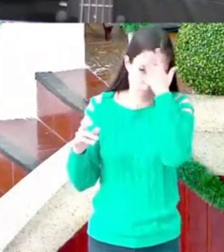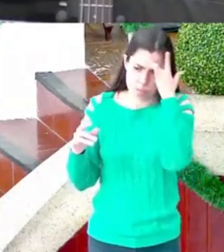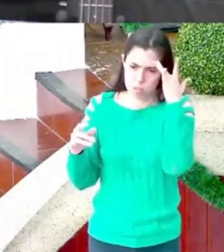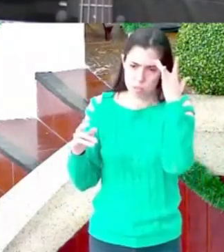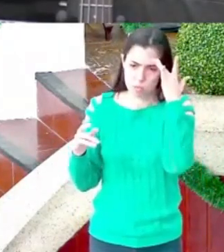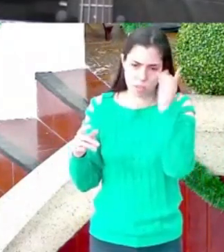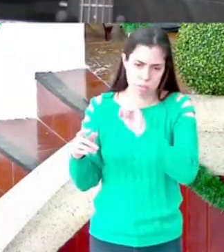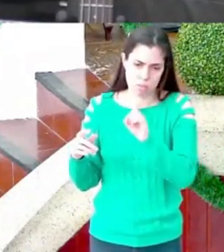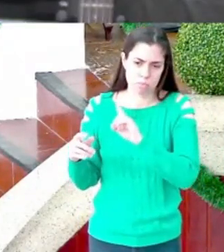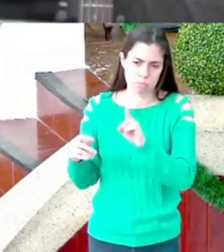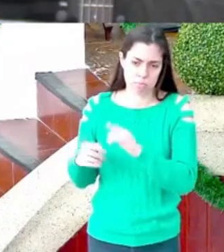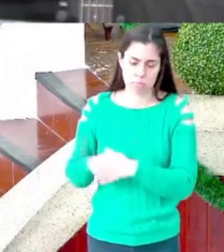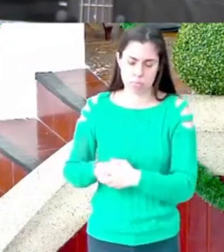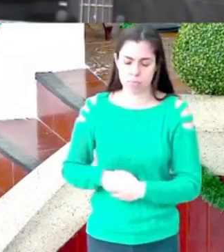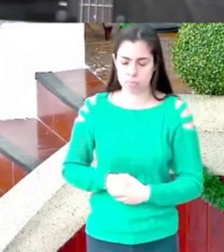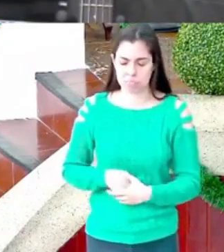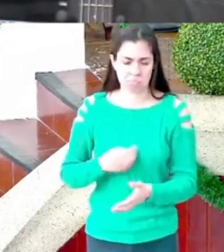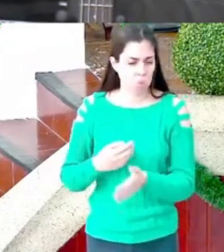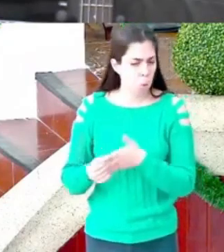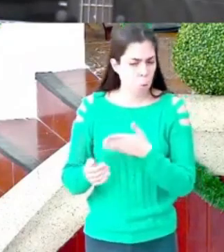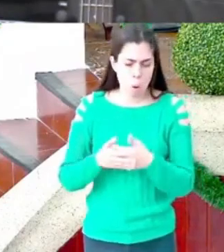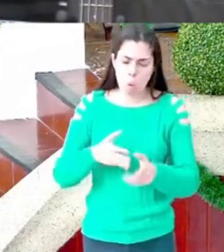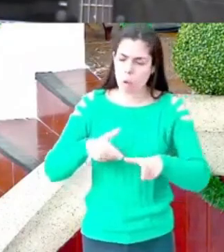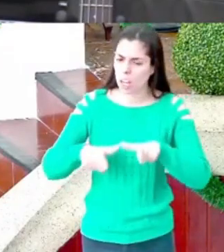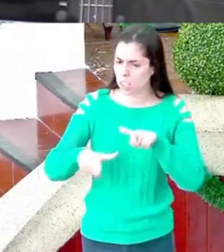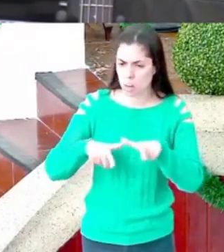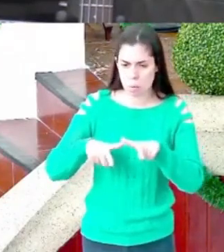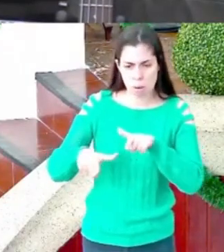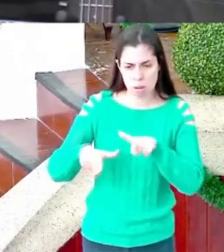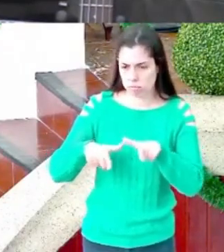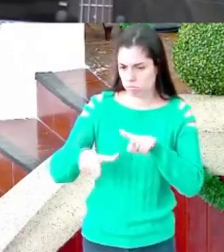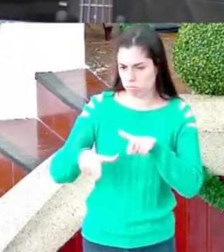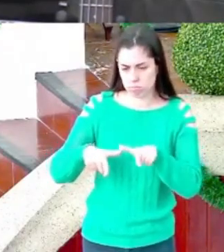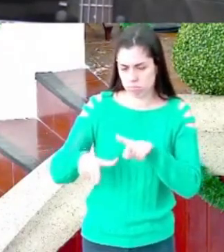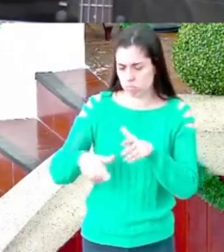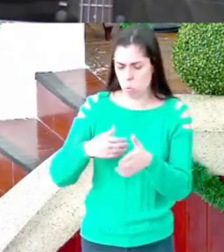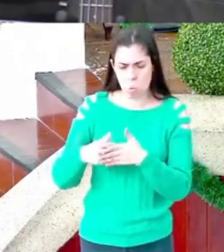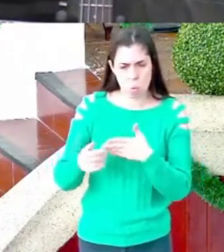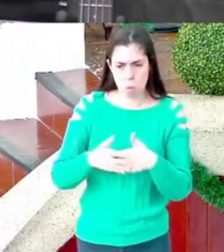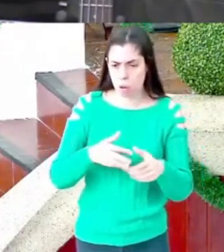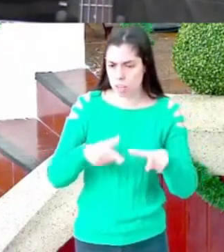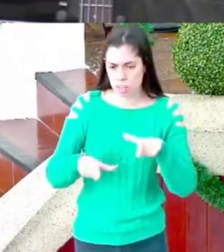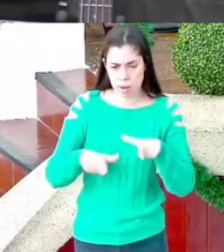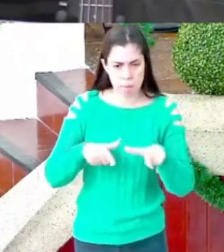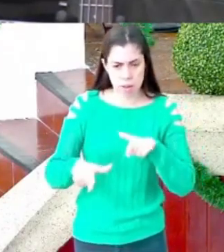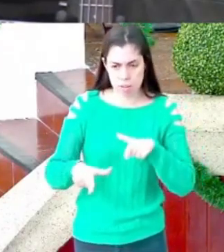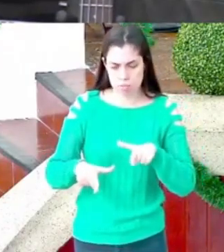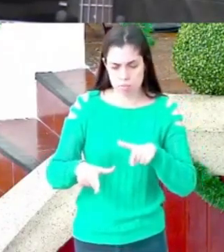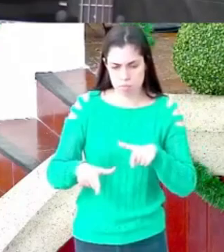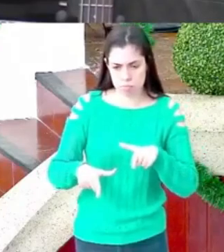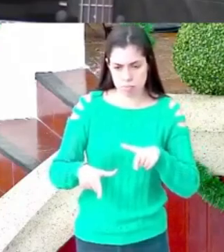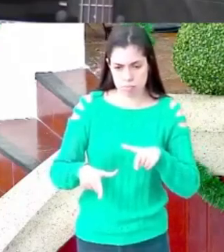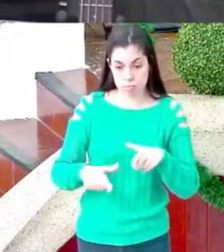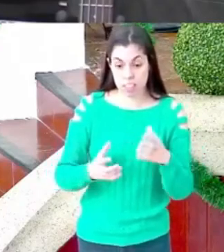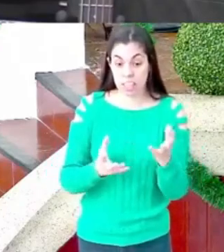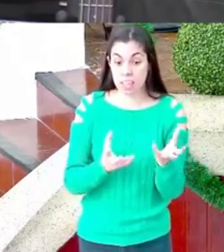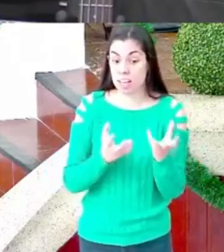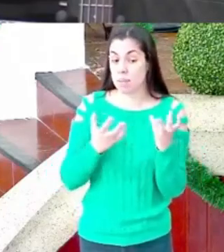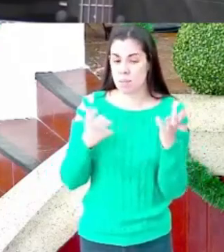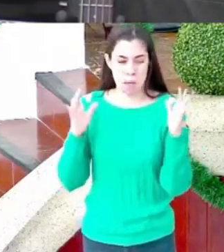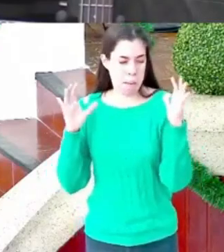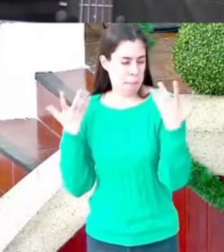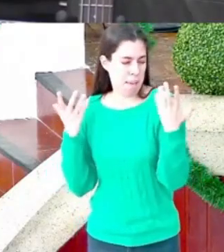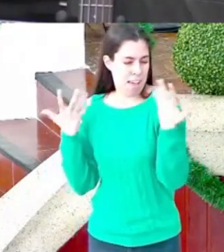nós envolvidos com o ministério, seja de tempo parcial ou integral, somos tentados